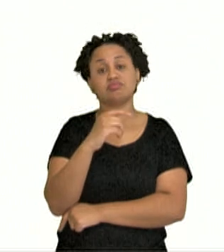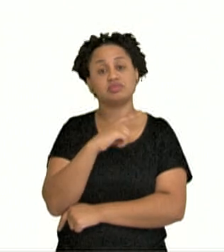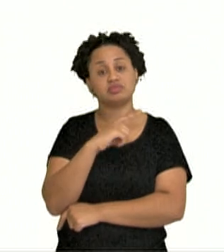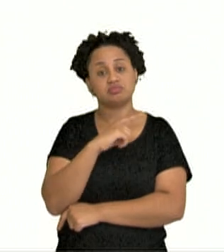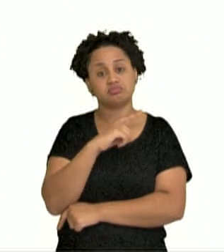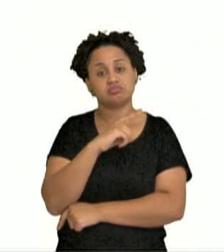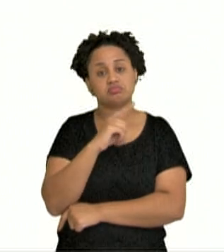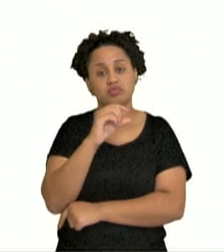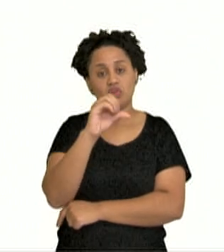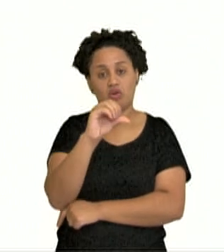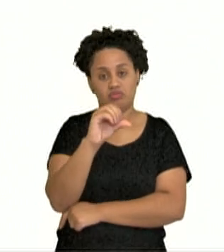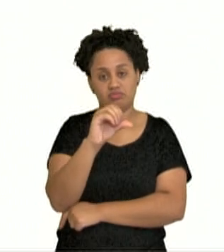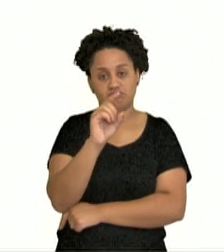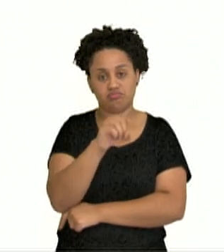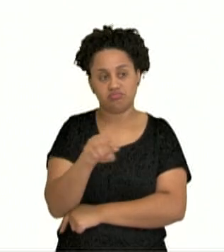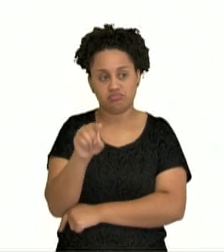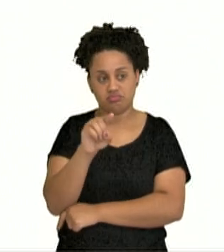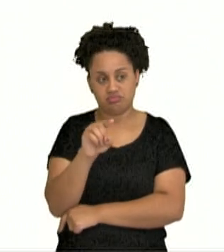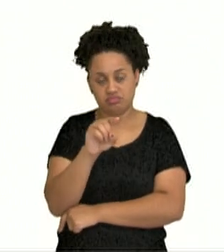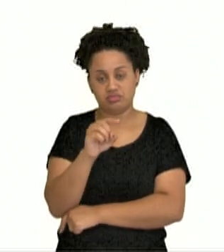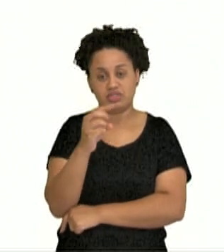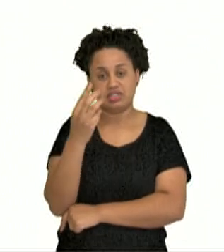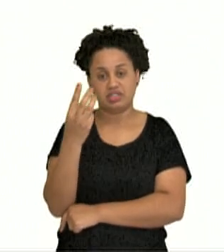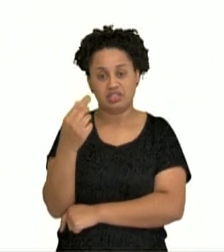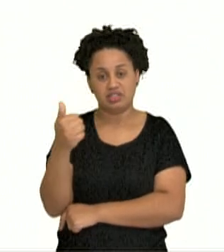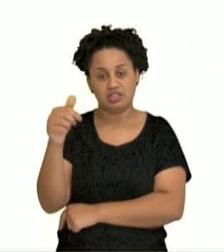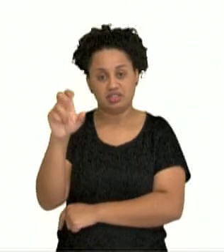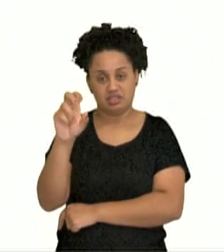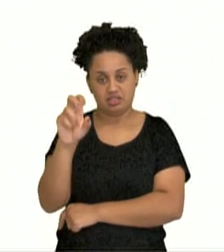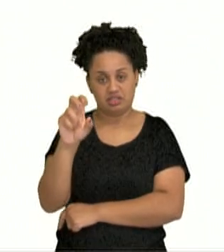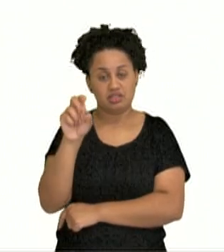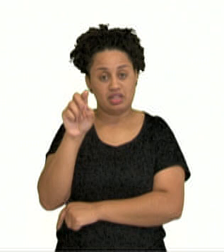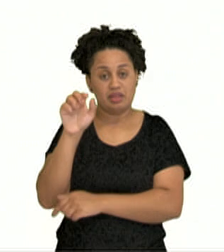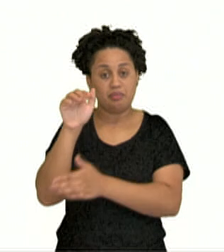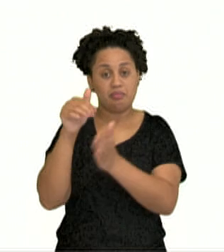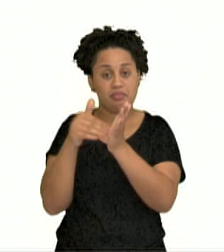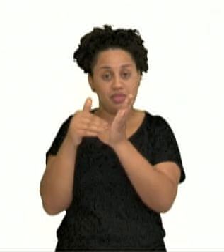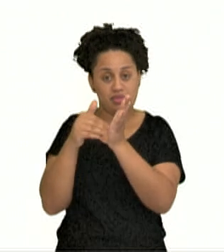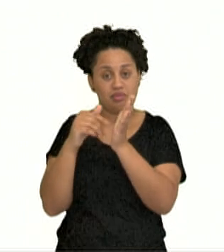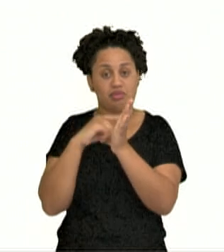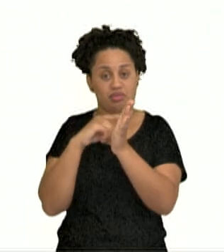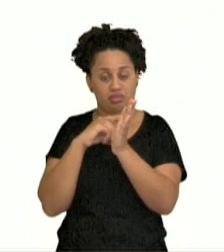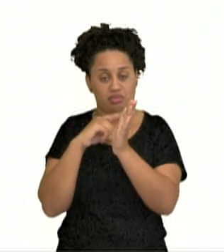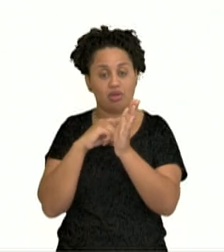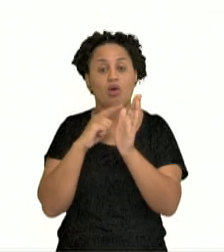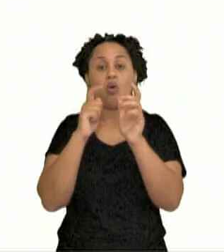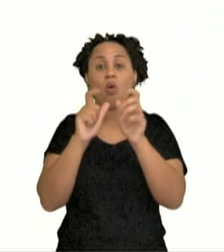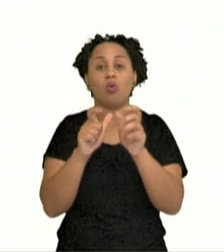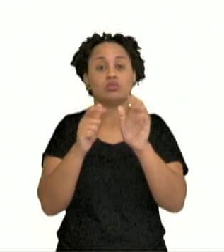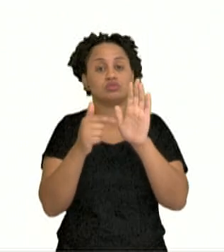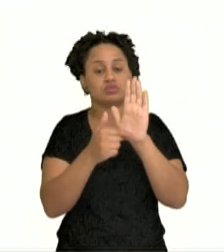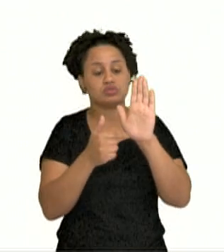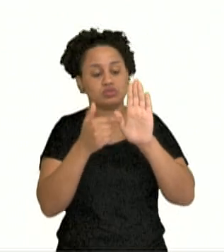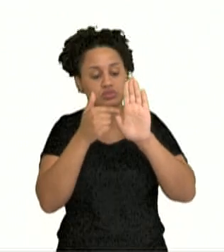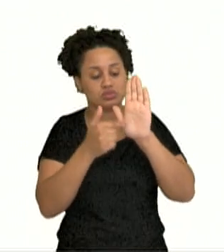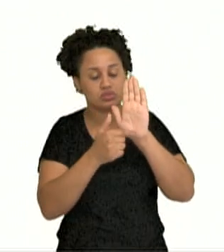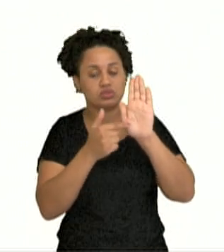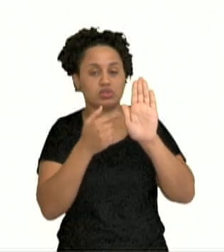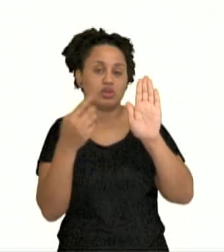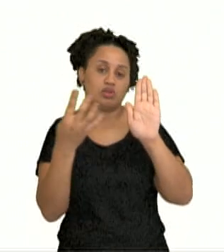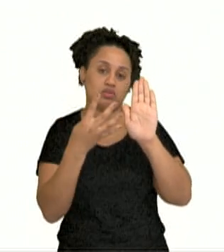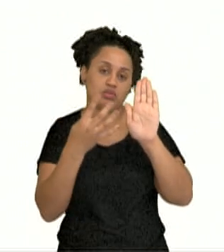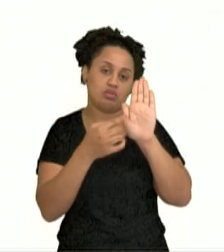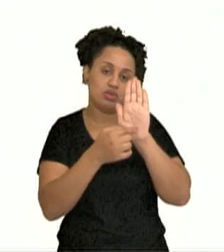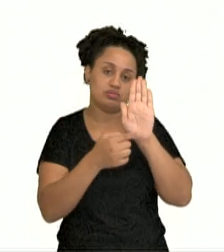315. Esse 315 é a menor determinação. Ele está localizado no quarto quadrante. Então,